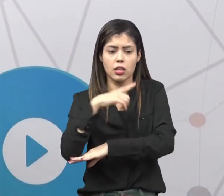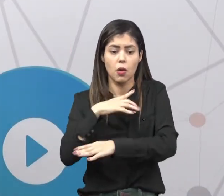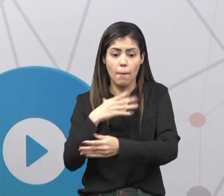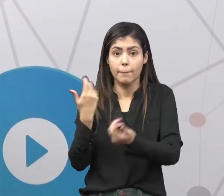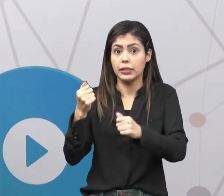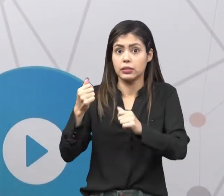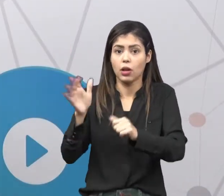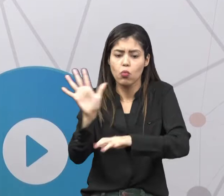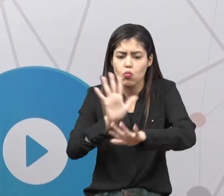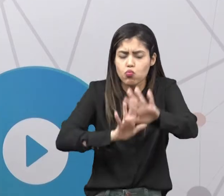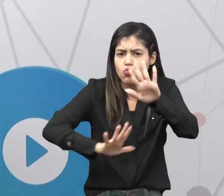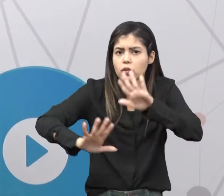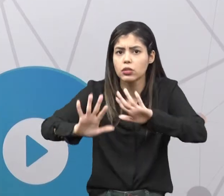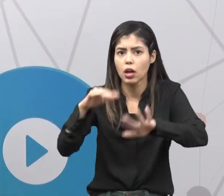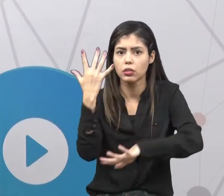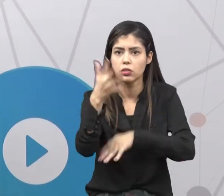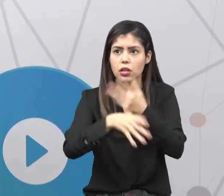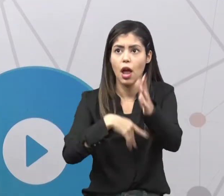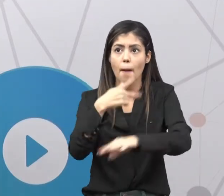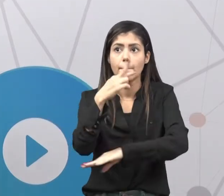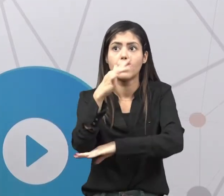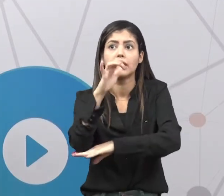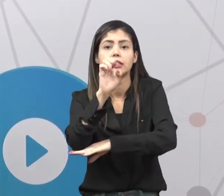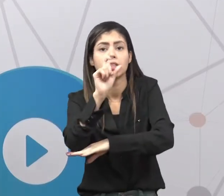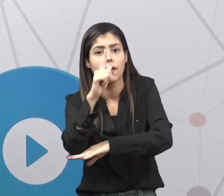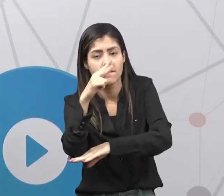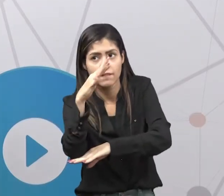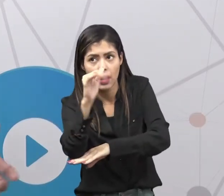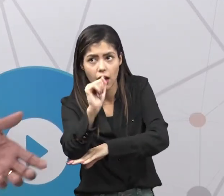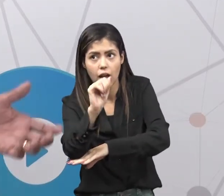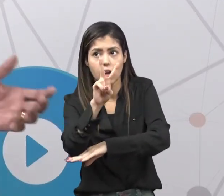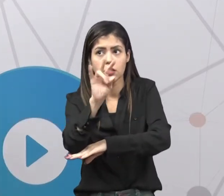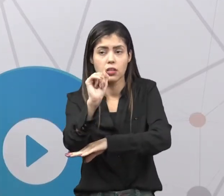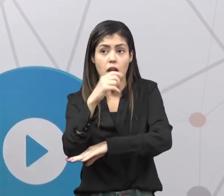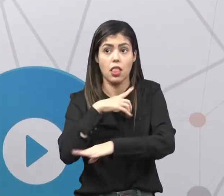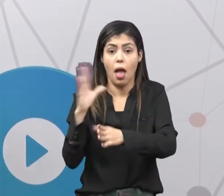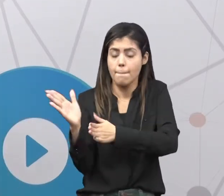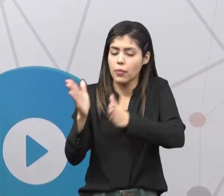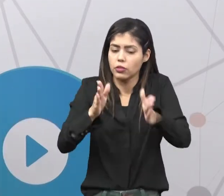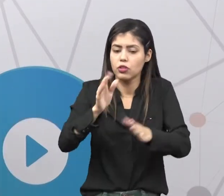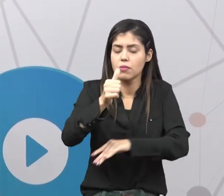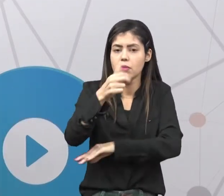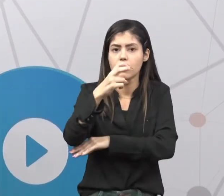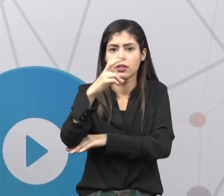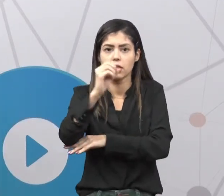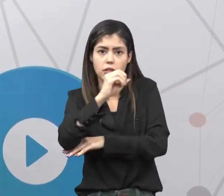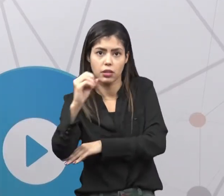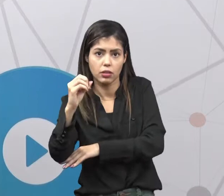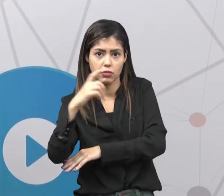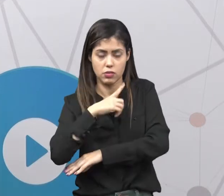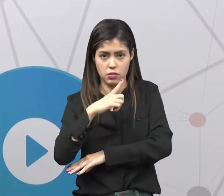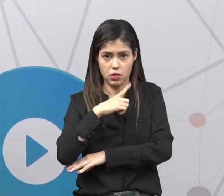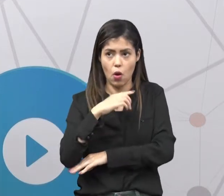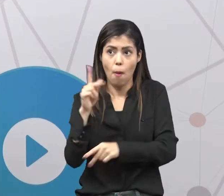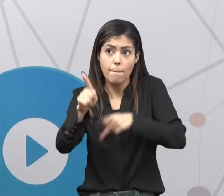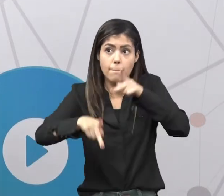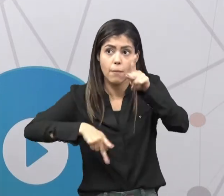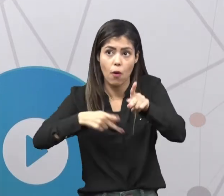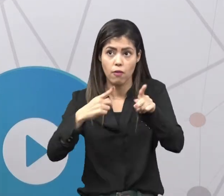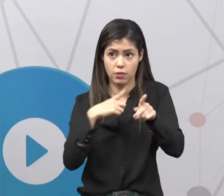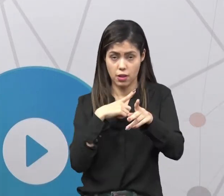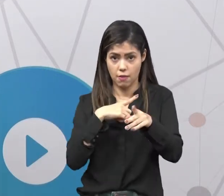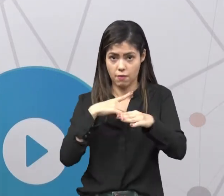nós temos. Agora, preservar se realmente, né, a partir de 1500, quando os nativos, o povo,